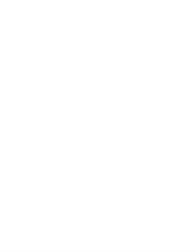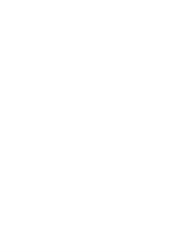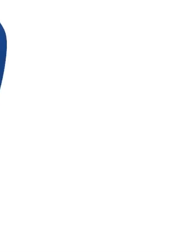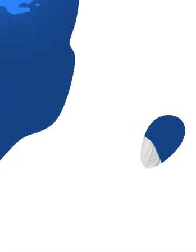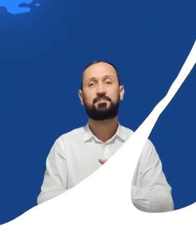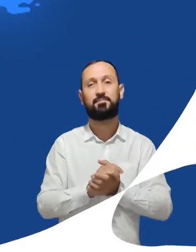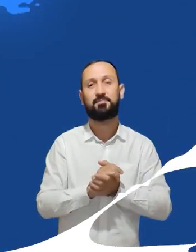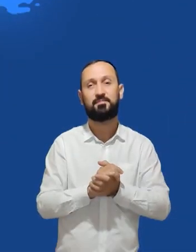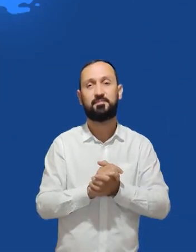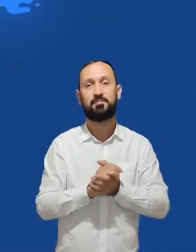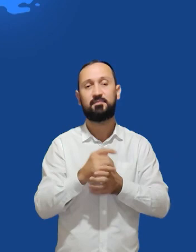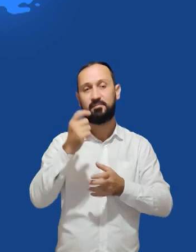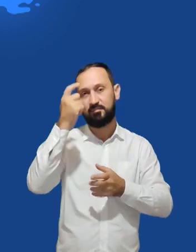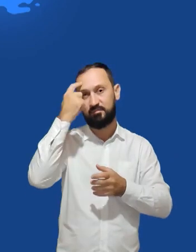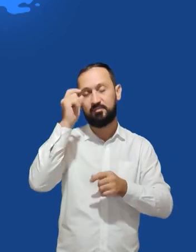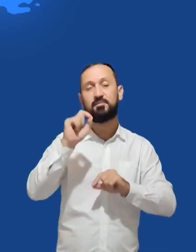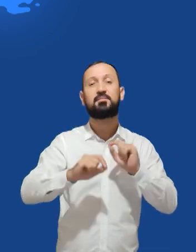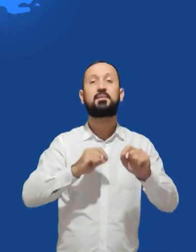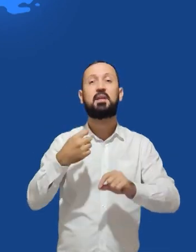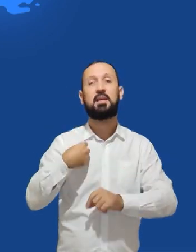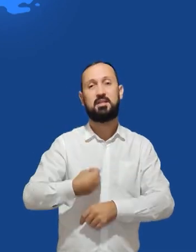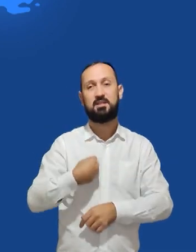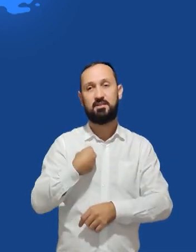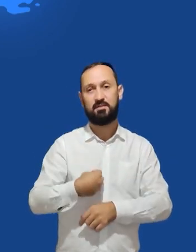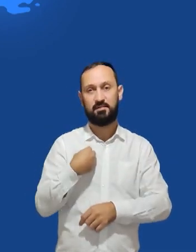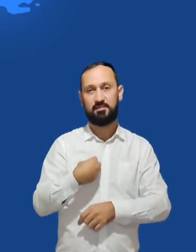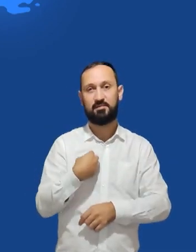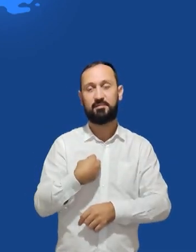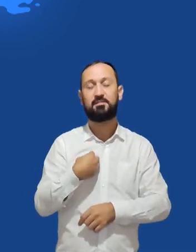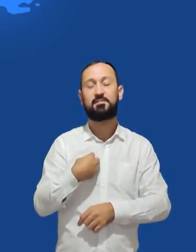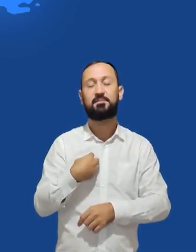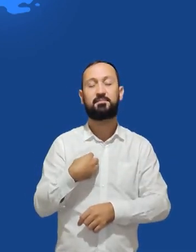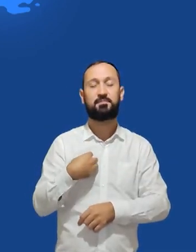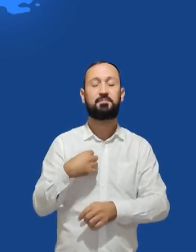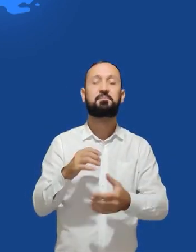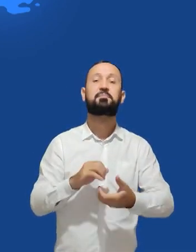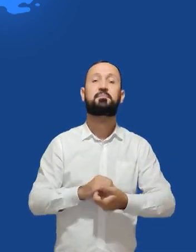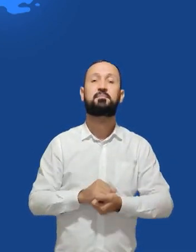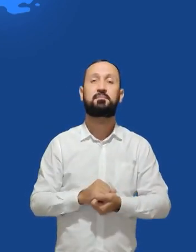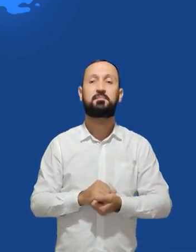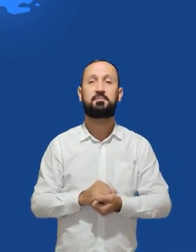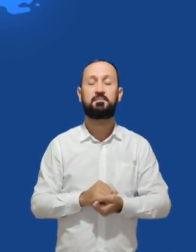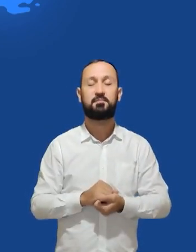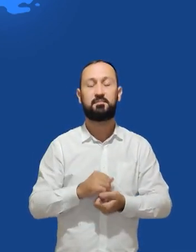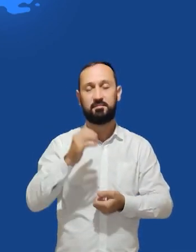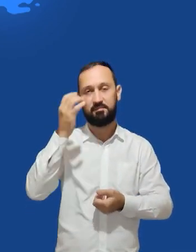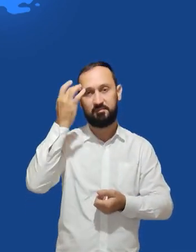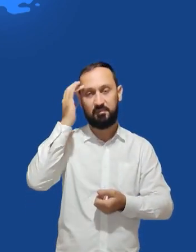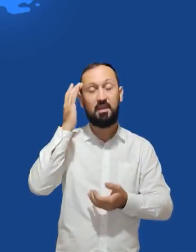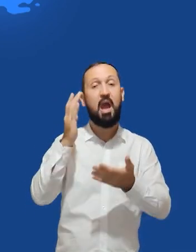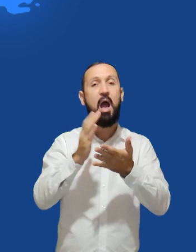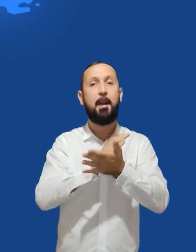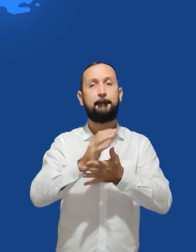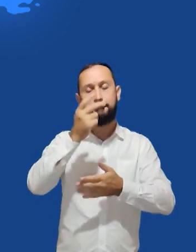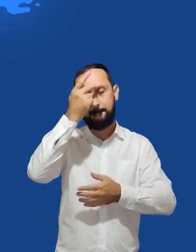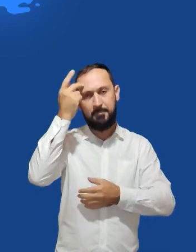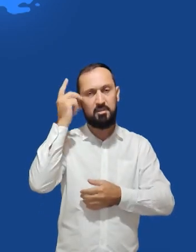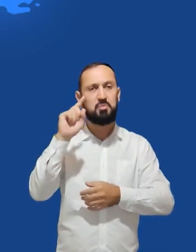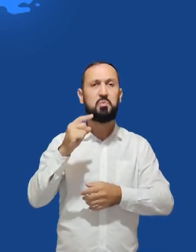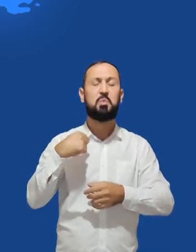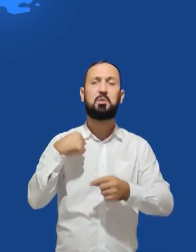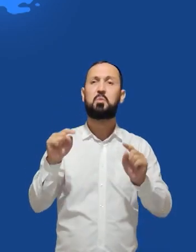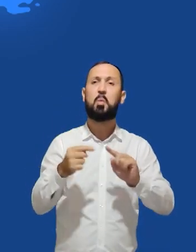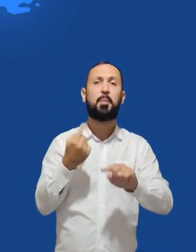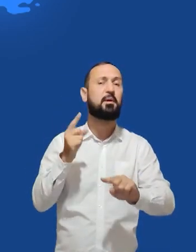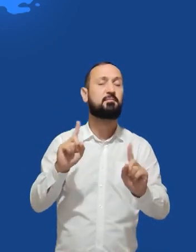um capta aquilo que consegue, né? Aquilo que o seu repertório de vida é capaz de captar e conectar. Eu